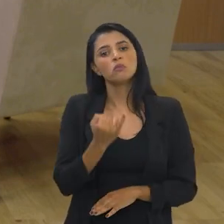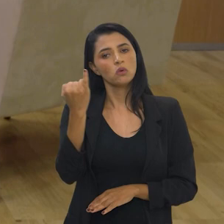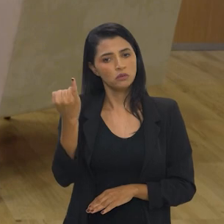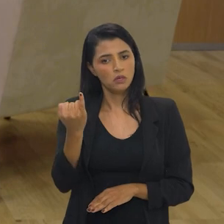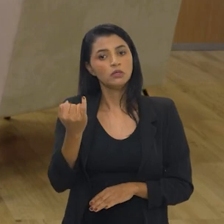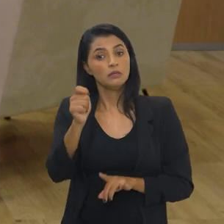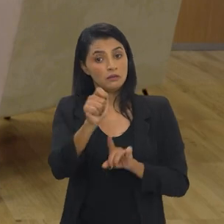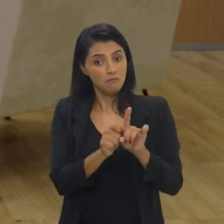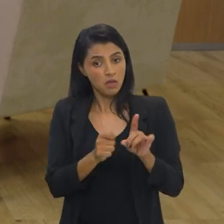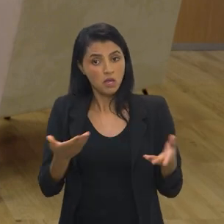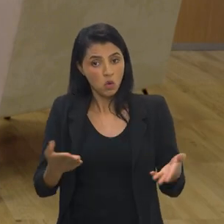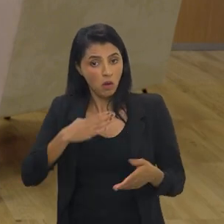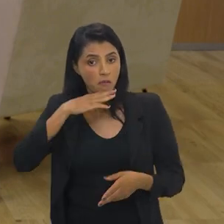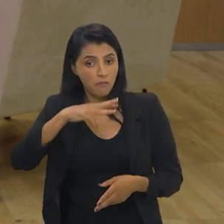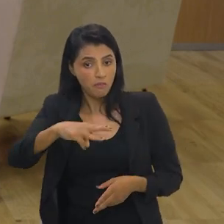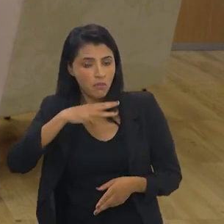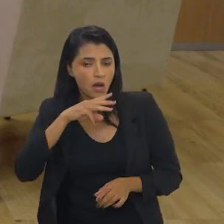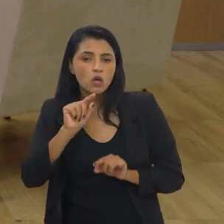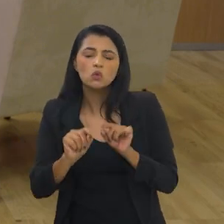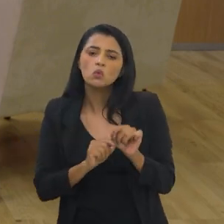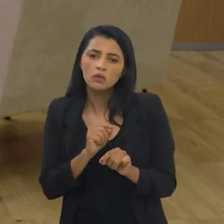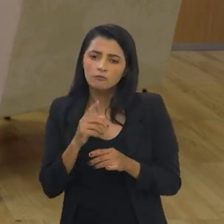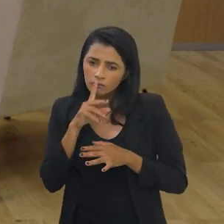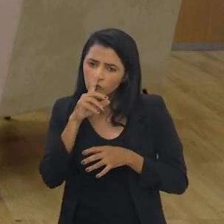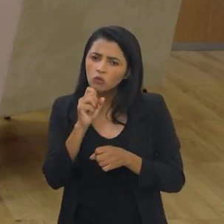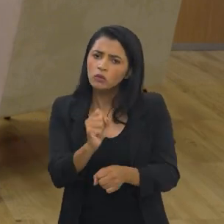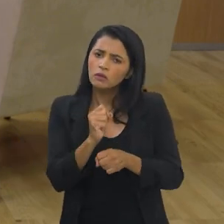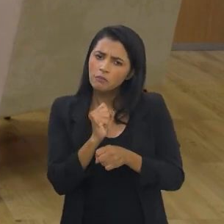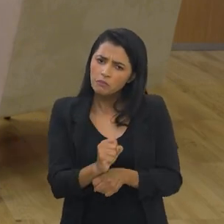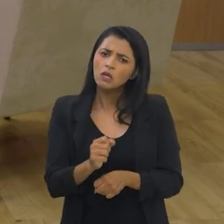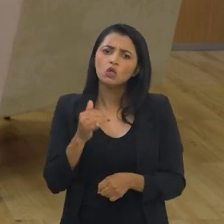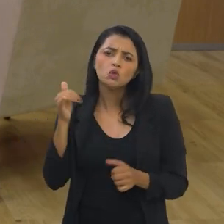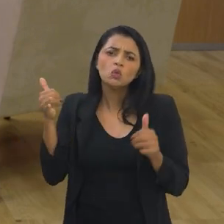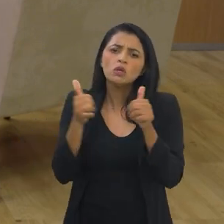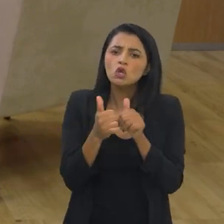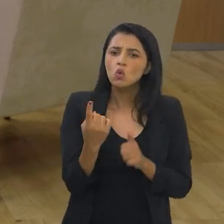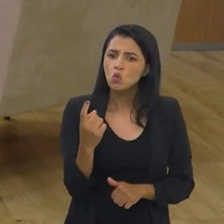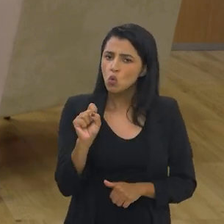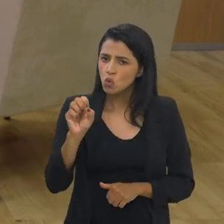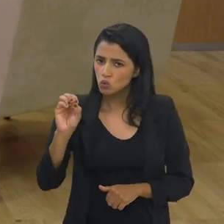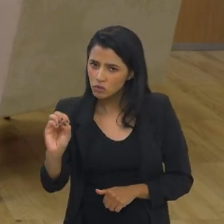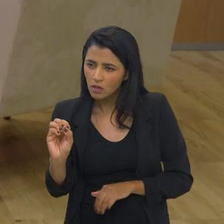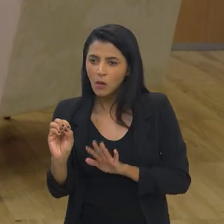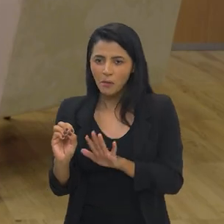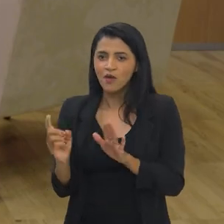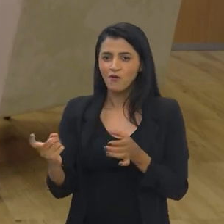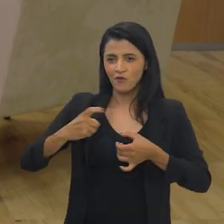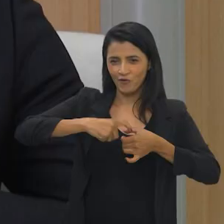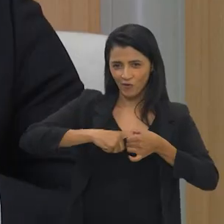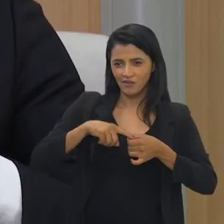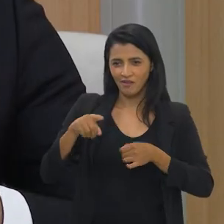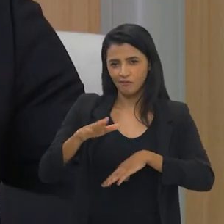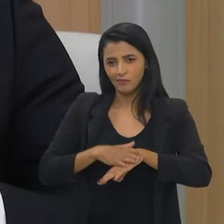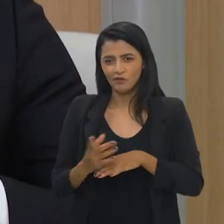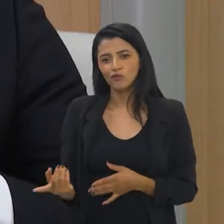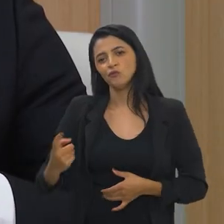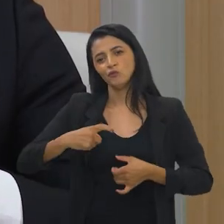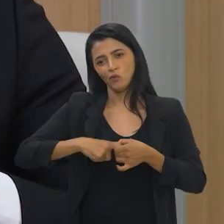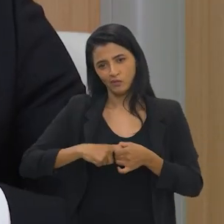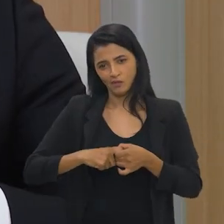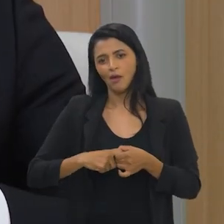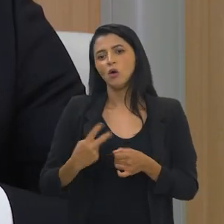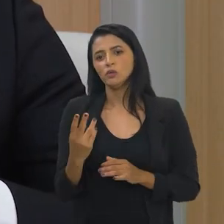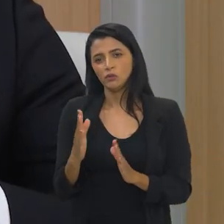relevantes nesse mês de março que é esse fortalecimento do League 180 mas daí quando a senhora voltar quando